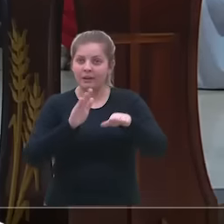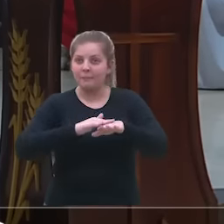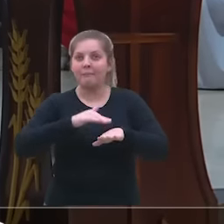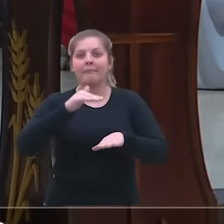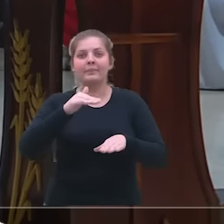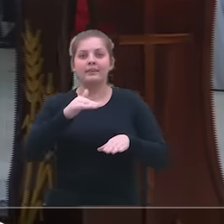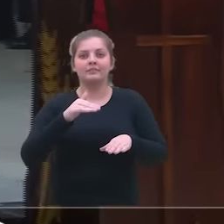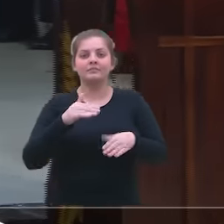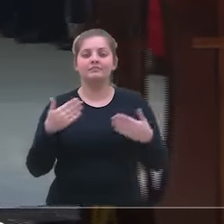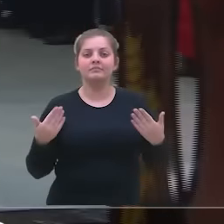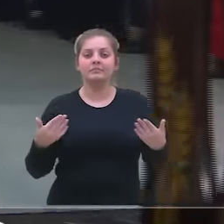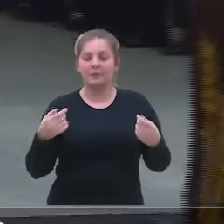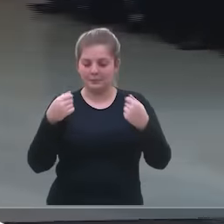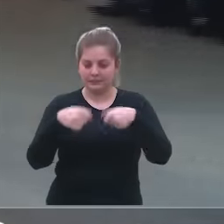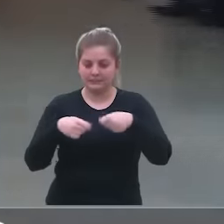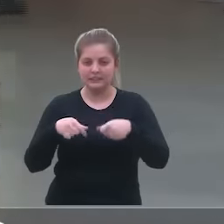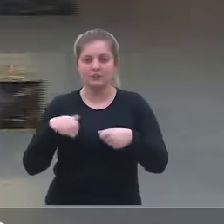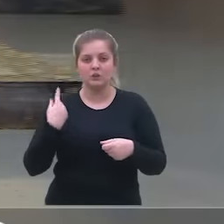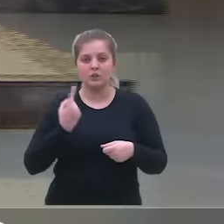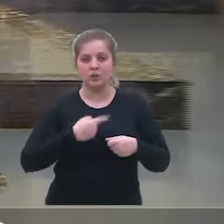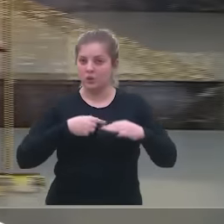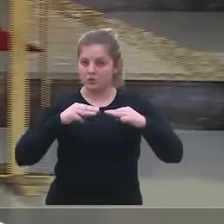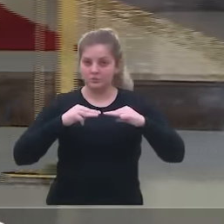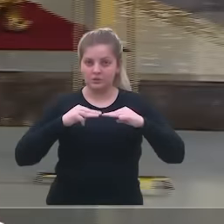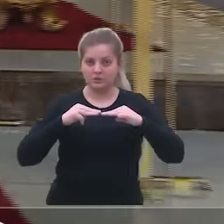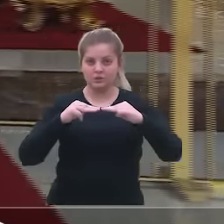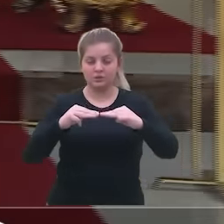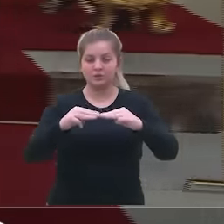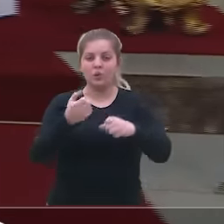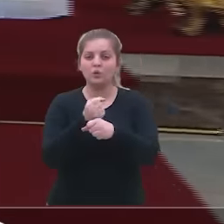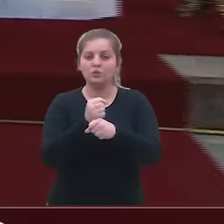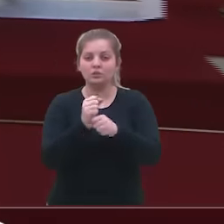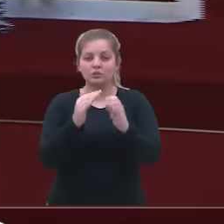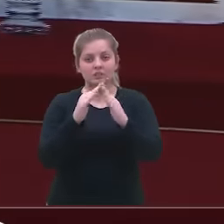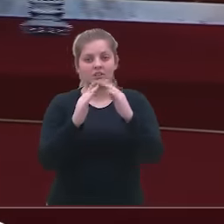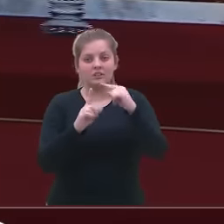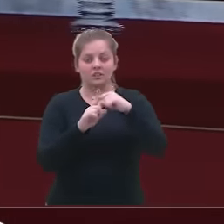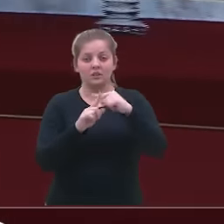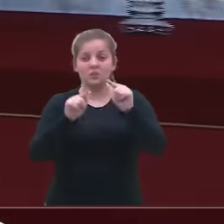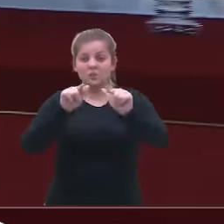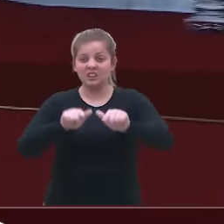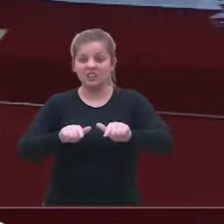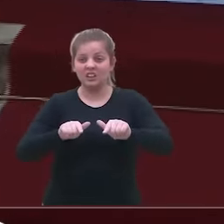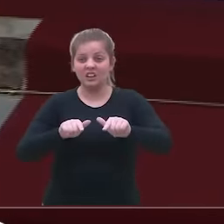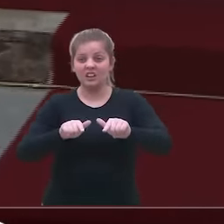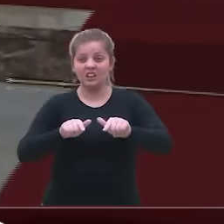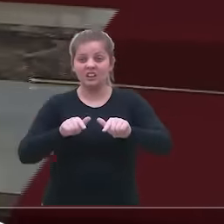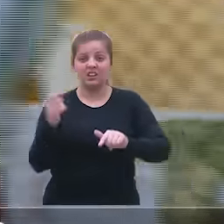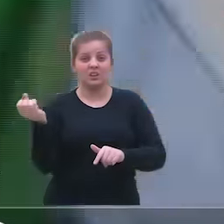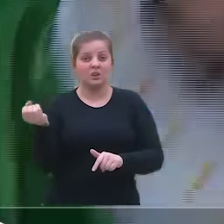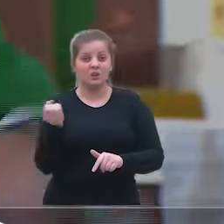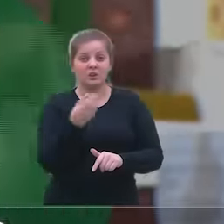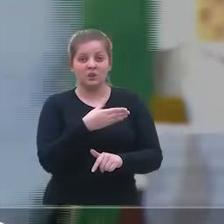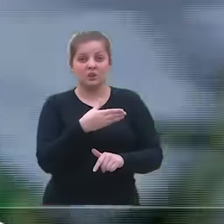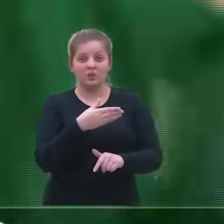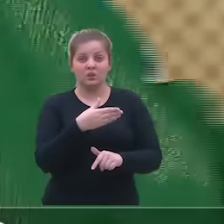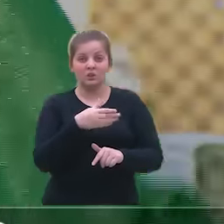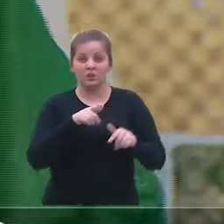assentamentos deveríamos nós missionários estar construindo igreja onde está tendo novos